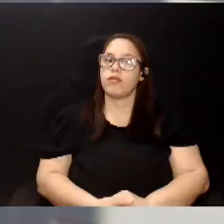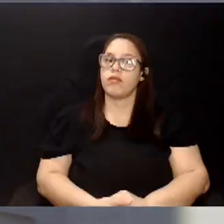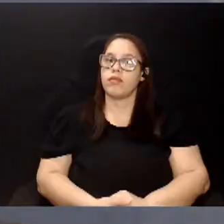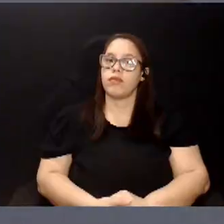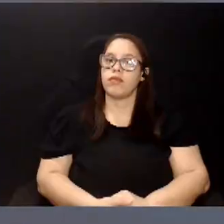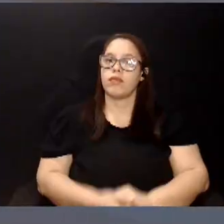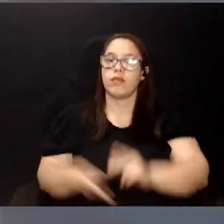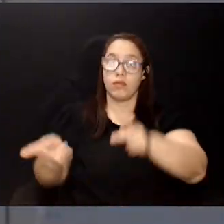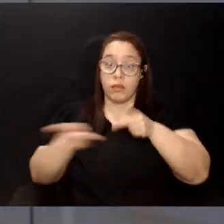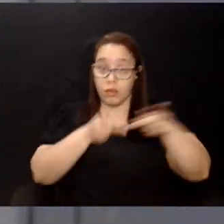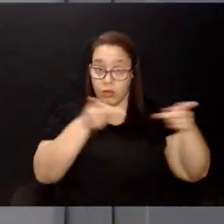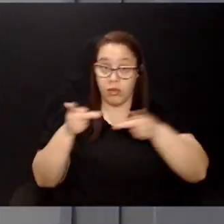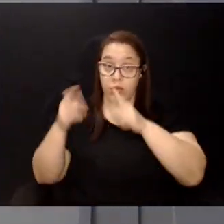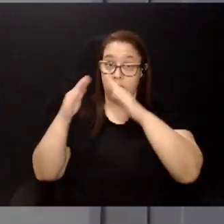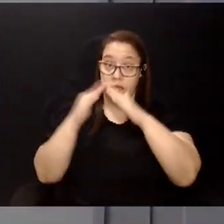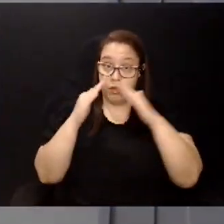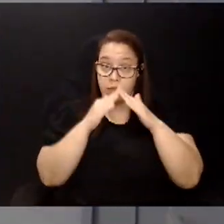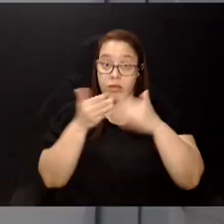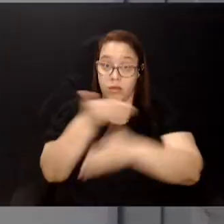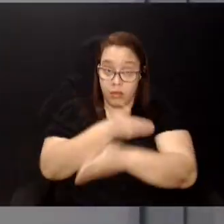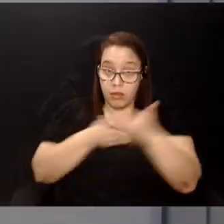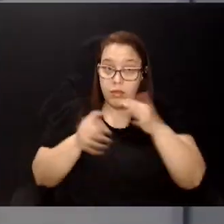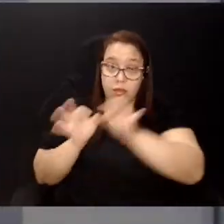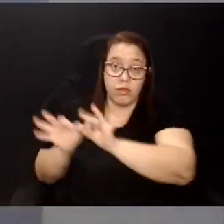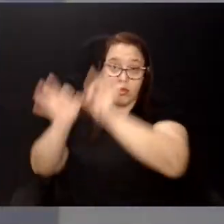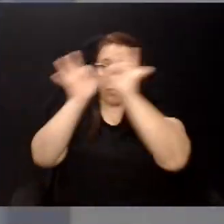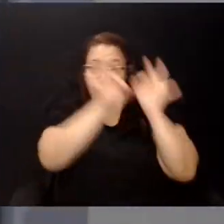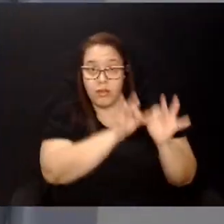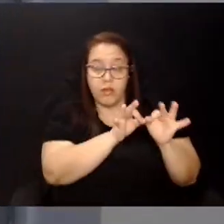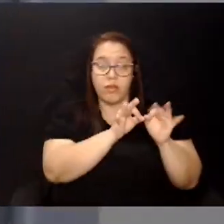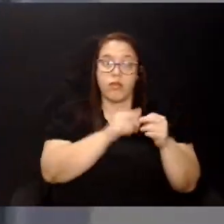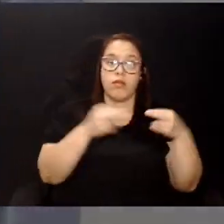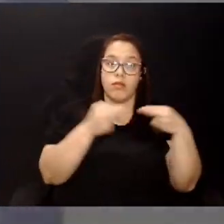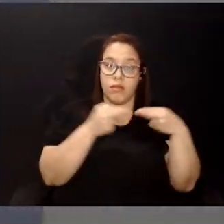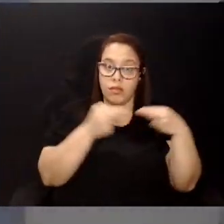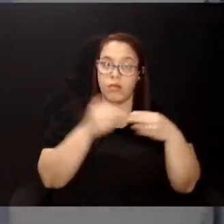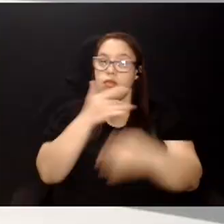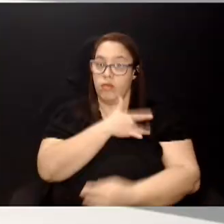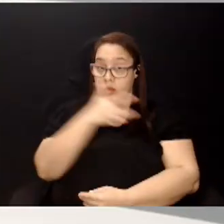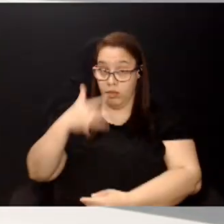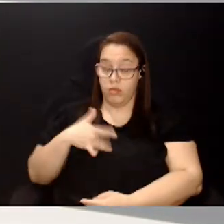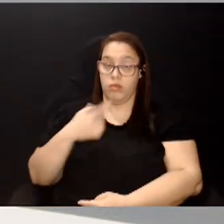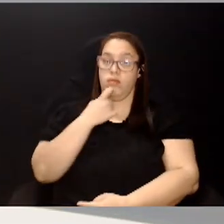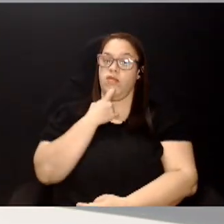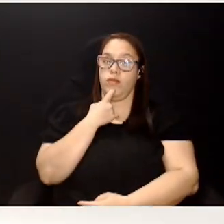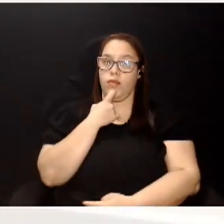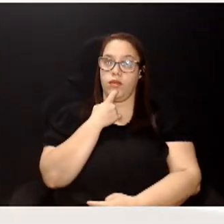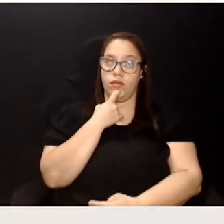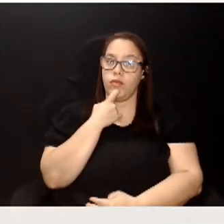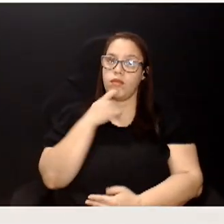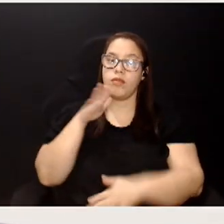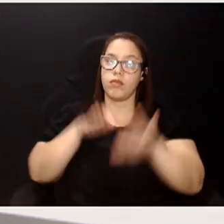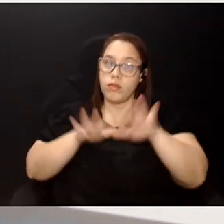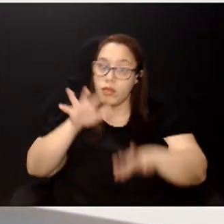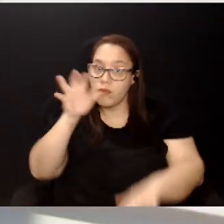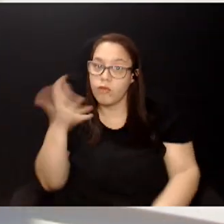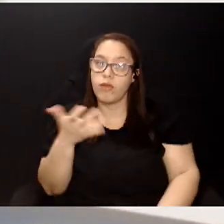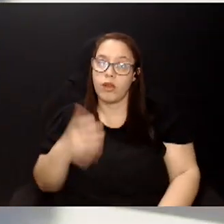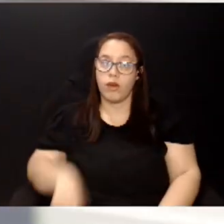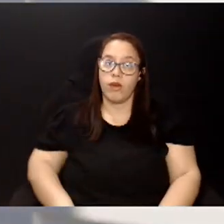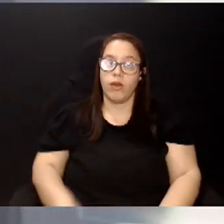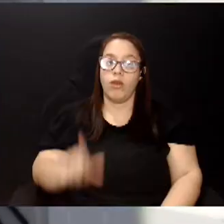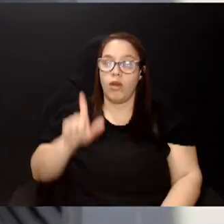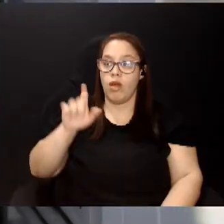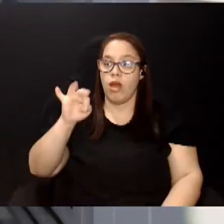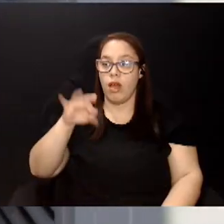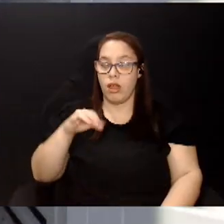Visitas domiciliares fazem parte da rotina da Rede Municipal de Saúde de Campinas. Elas são realizadas por agentes